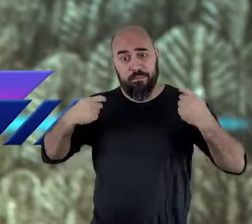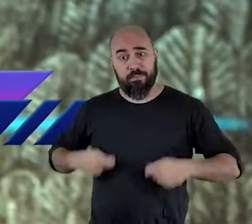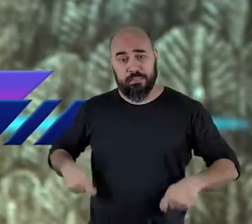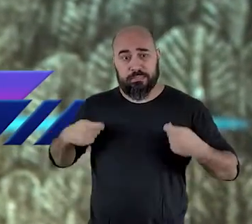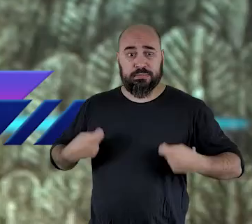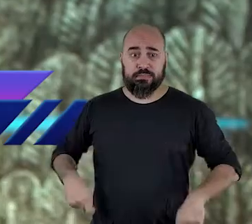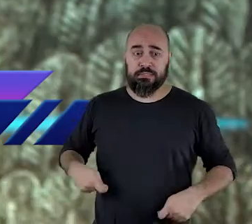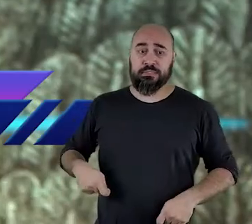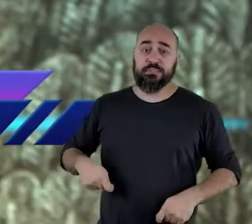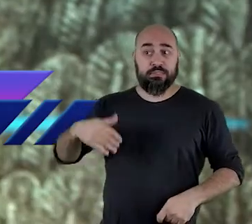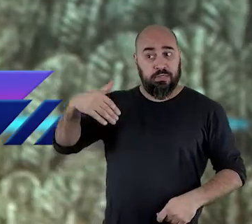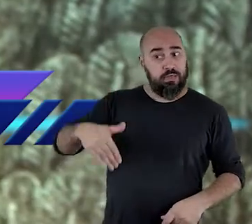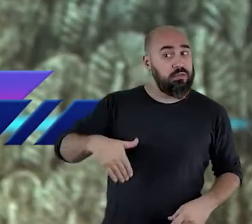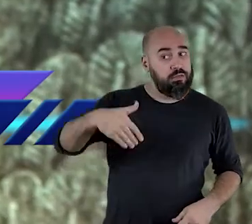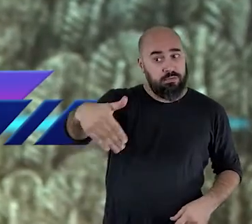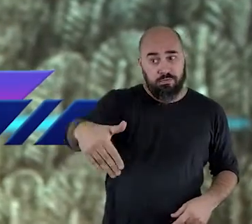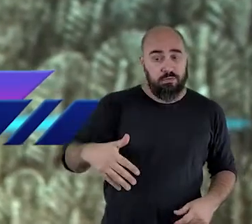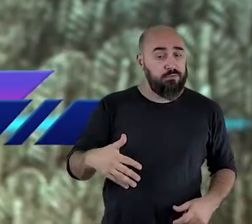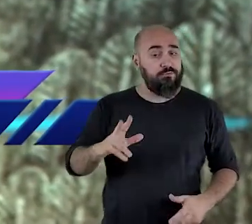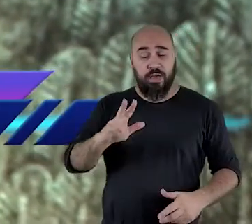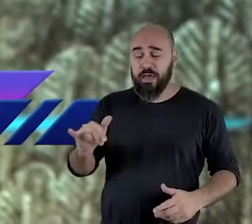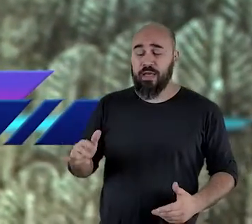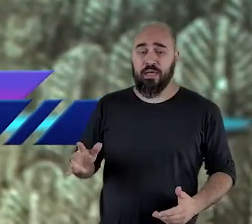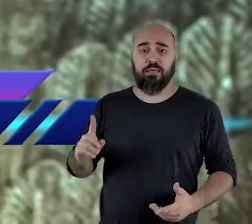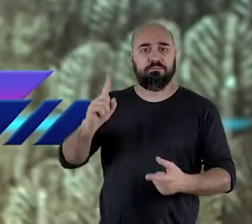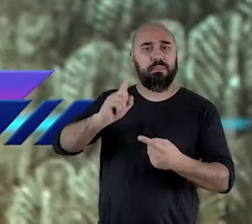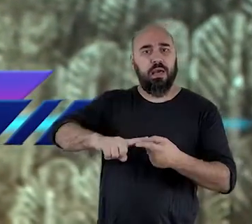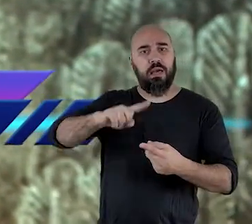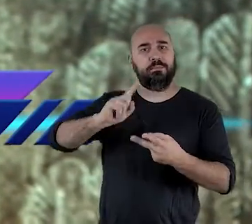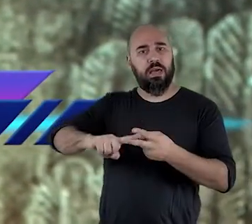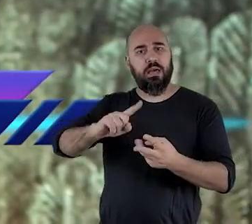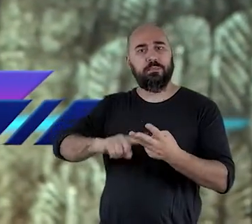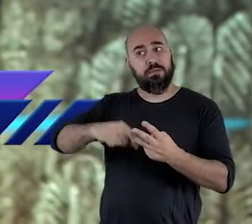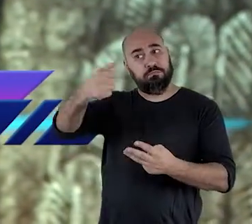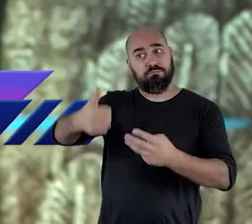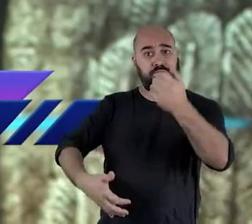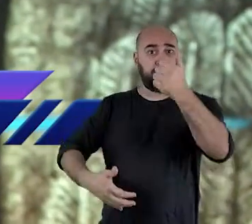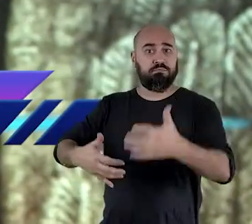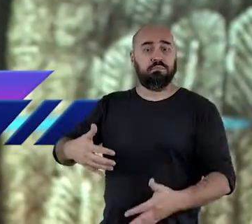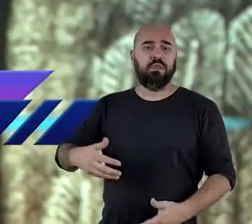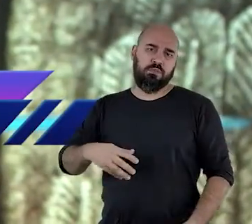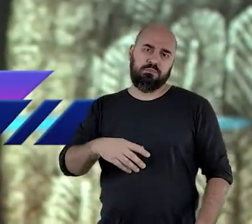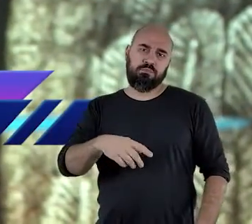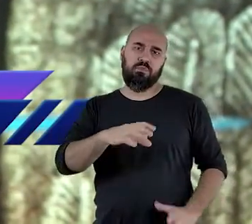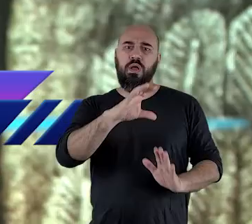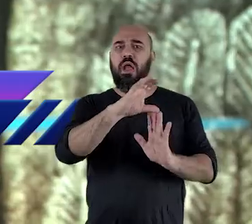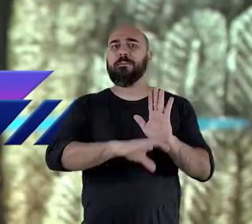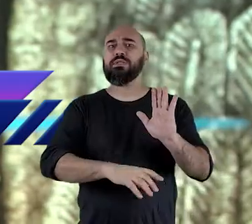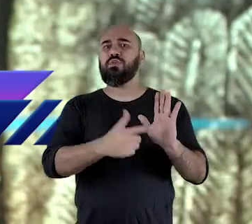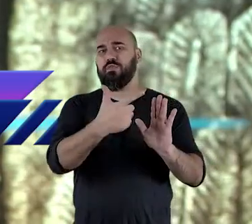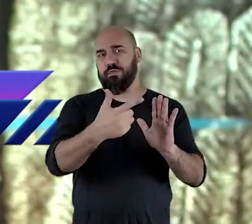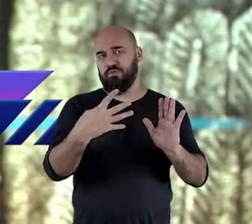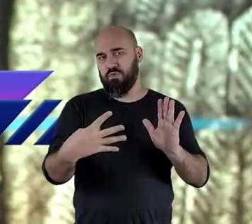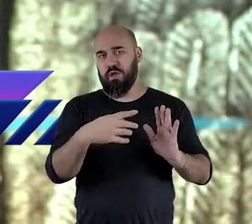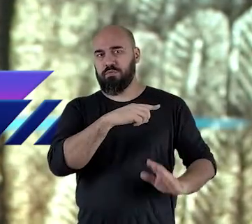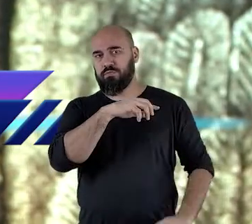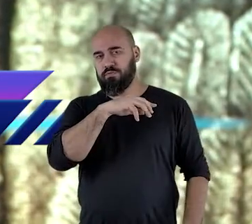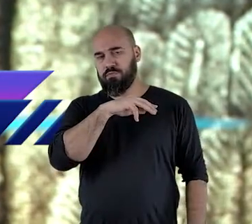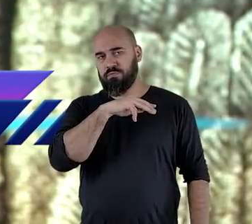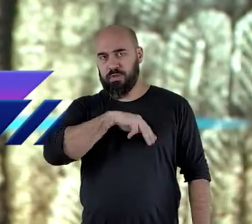para tudo aquilo que viria a acontecer. E aqui no capítulo 24 do Evangelho de Mateus, nós